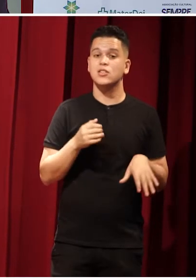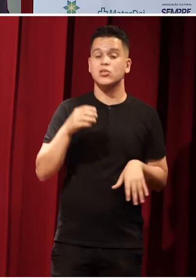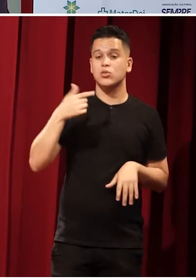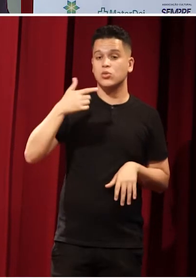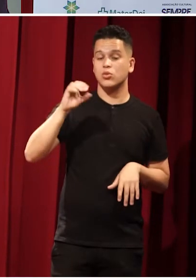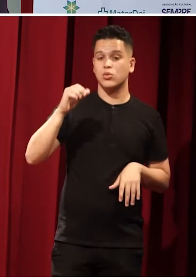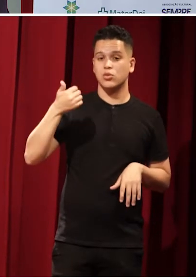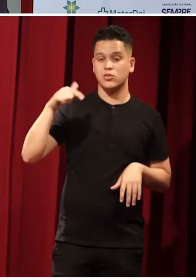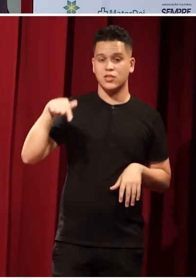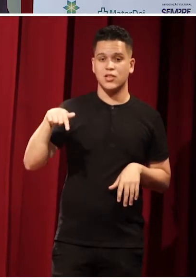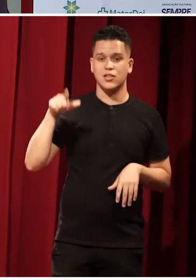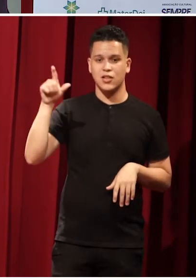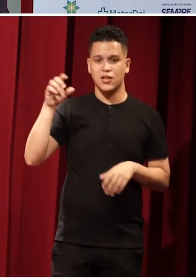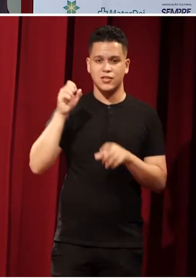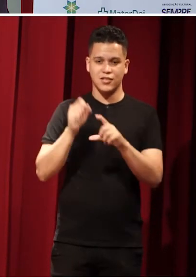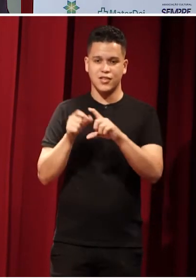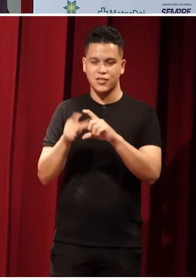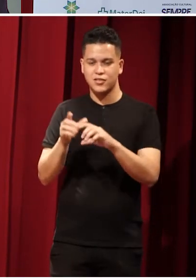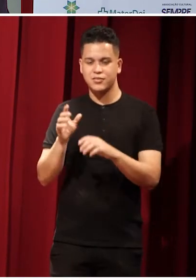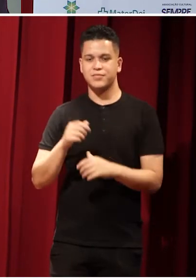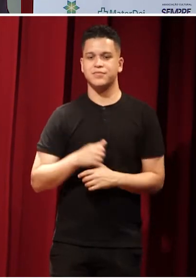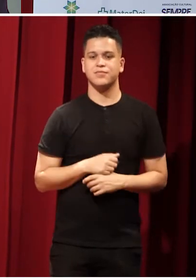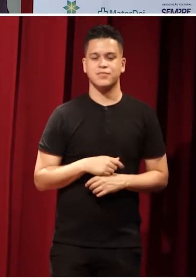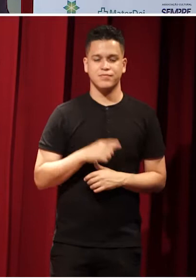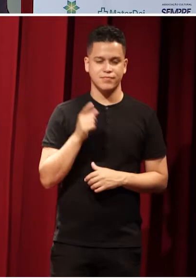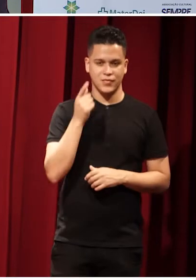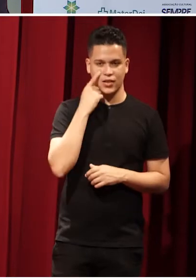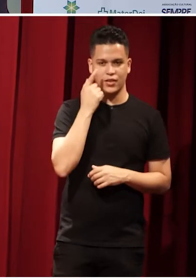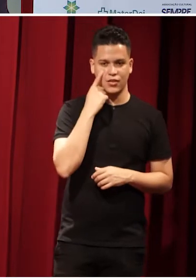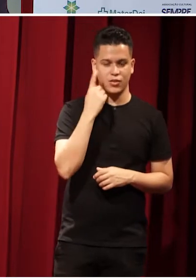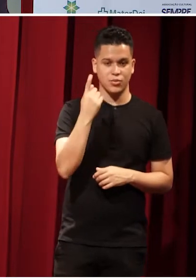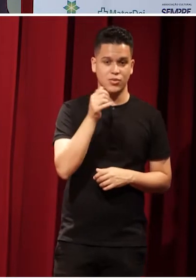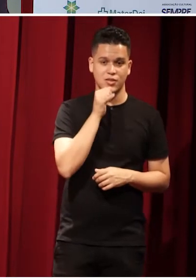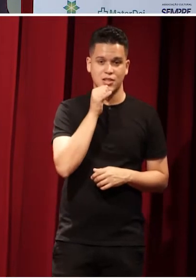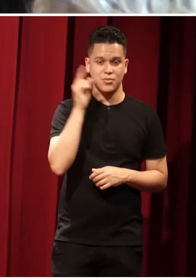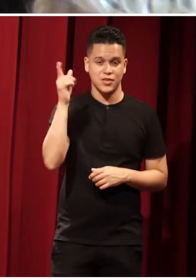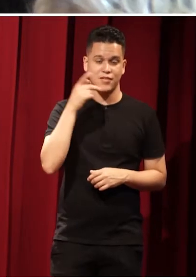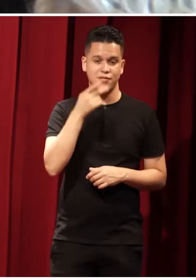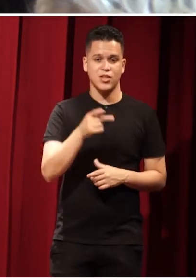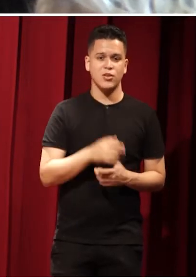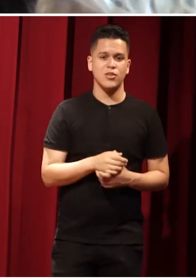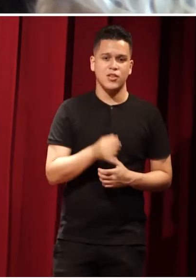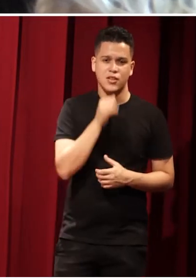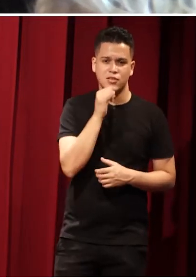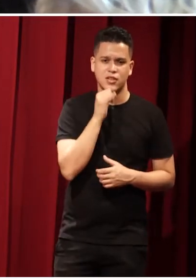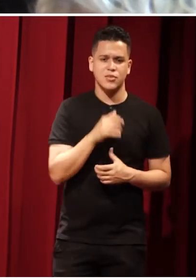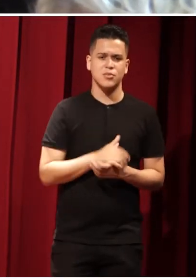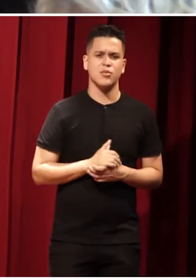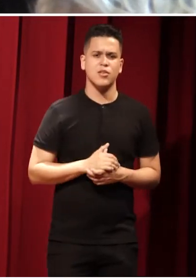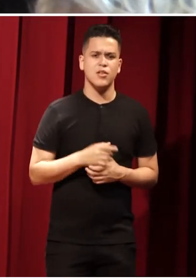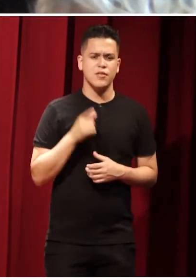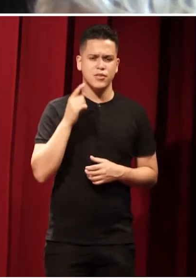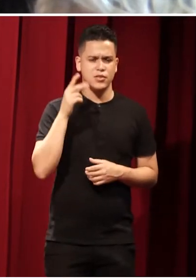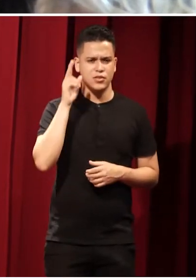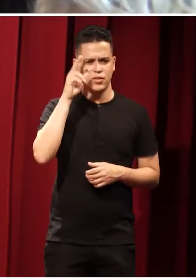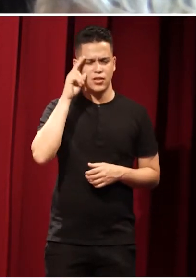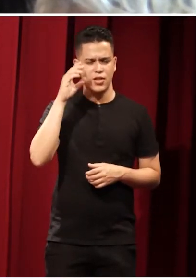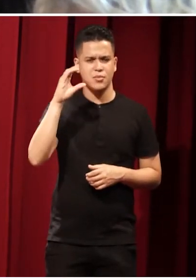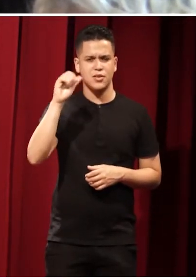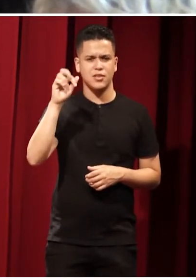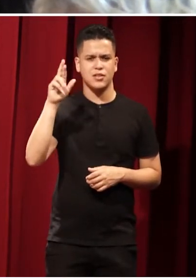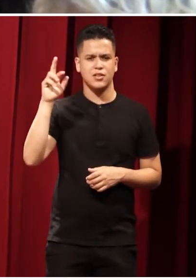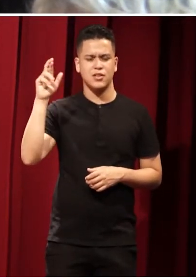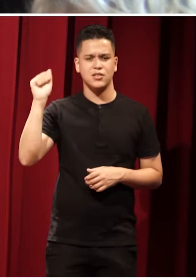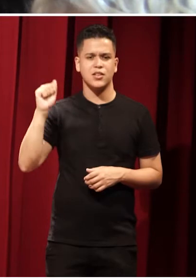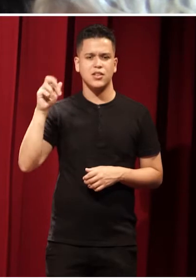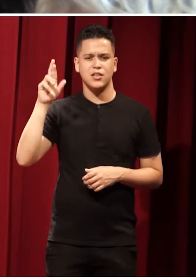internet, ao Bial. Quer uma prova disso? Olha só. Quando foi legalizada a Serra Raposo do Sol, A plateia quem